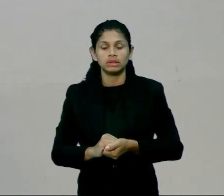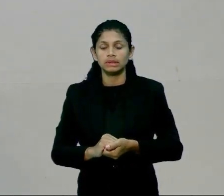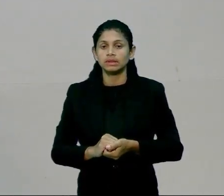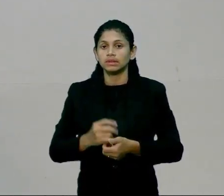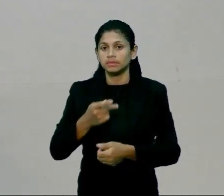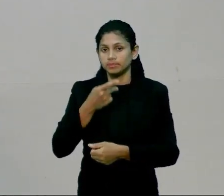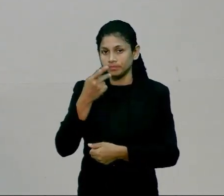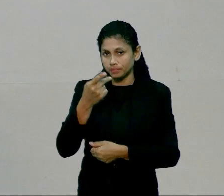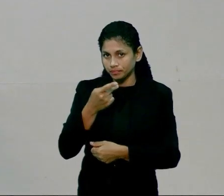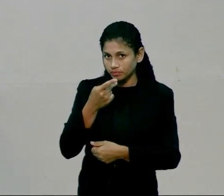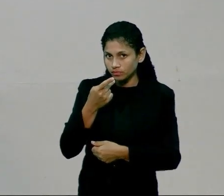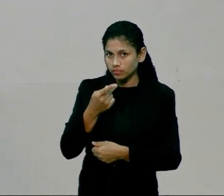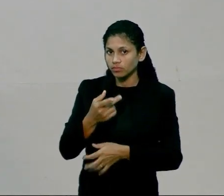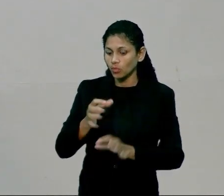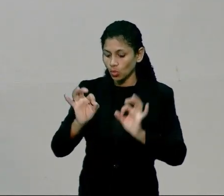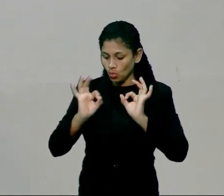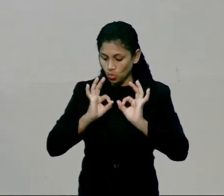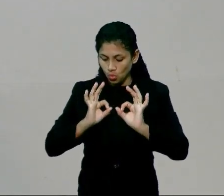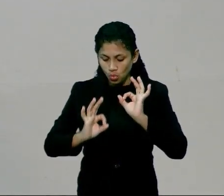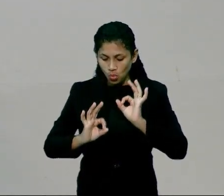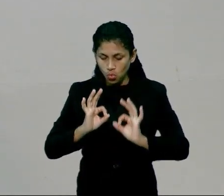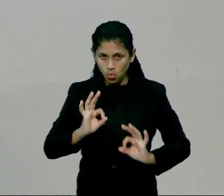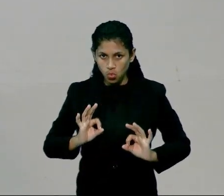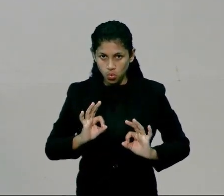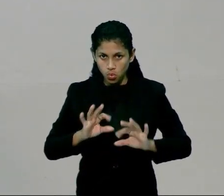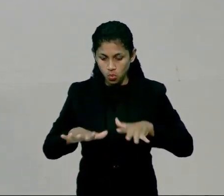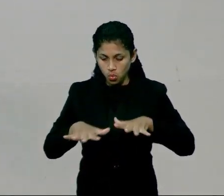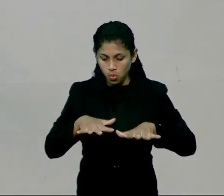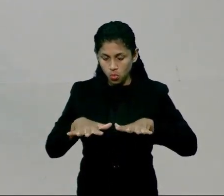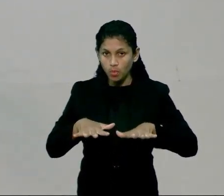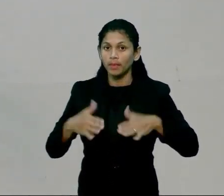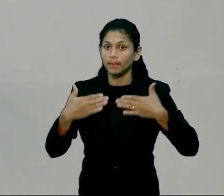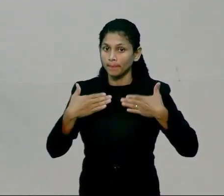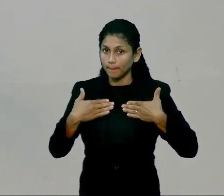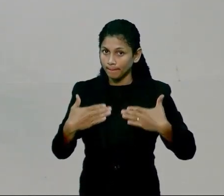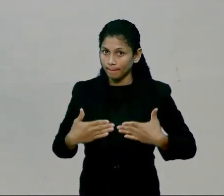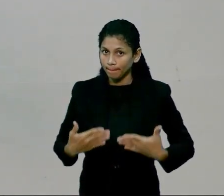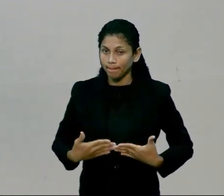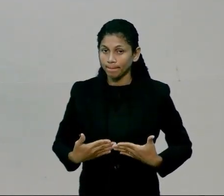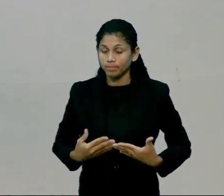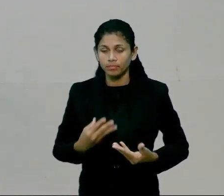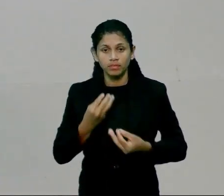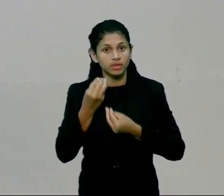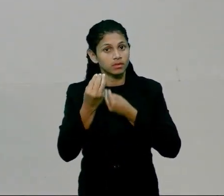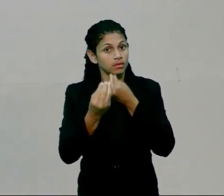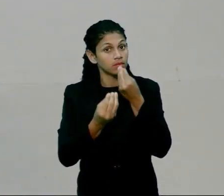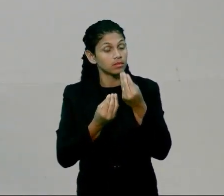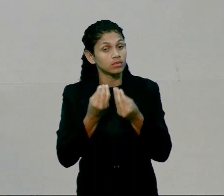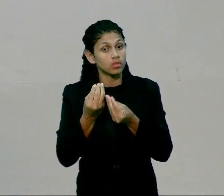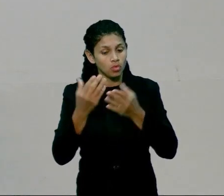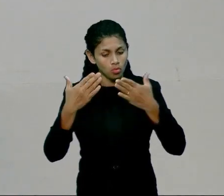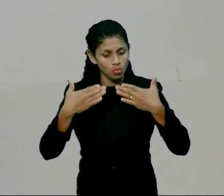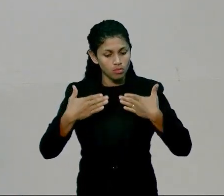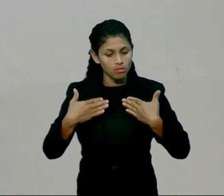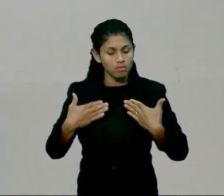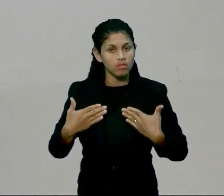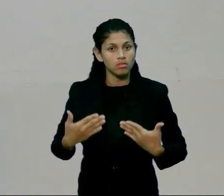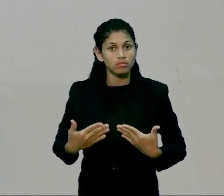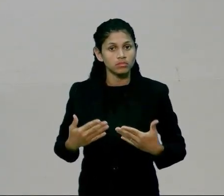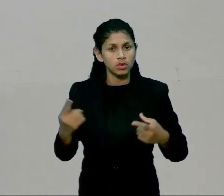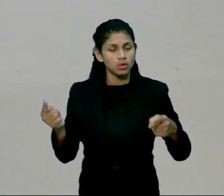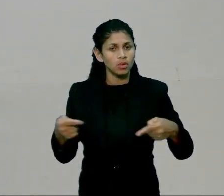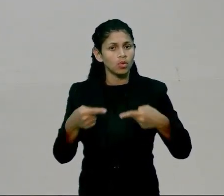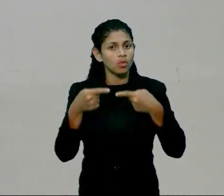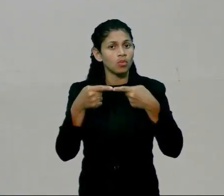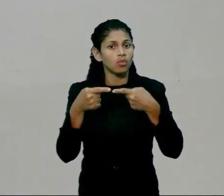gente está correlacionando a uma prática motora. O que acontece é como o funcionamento ele pode ser associado